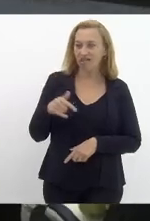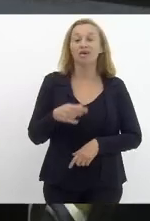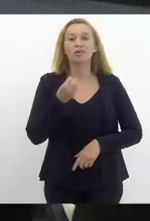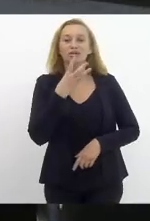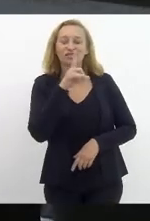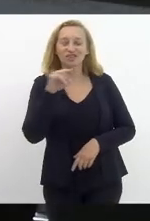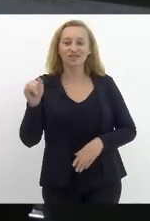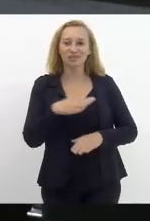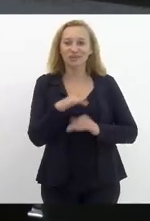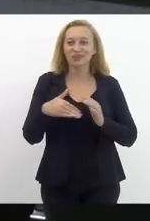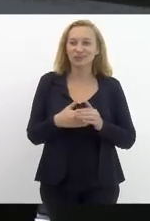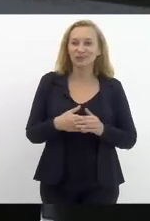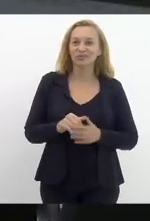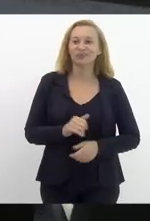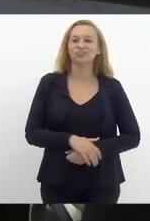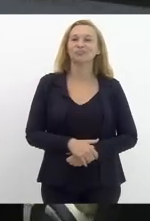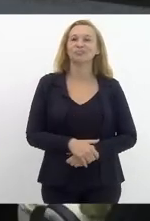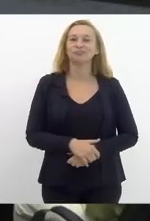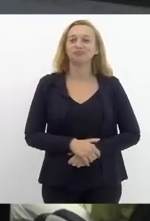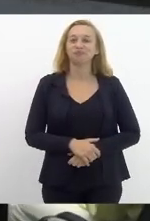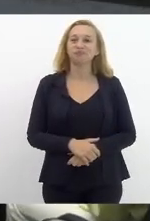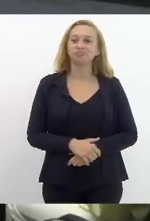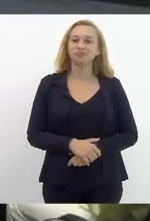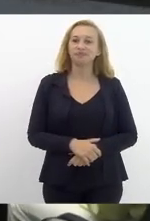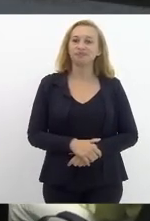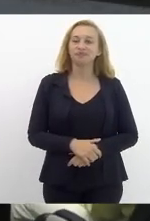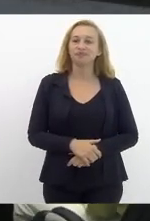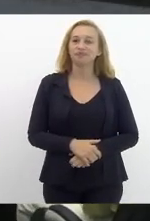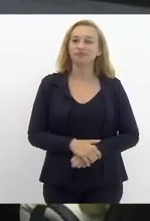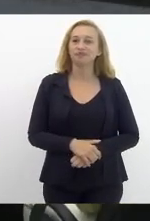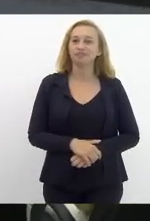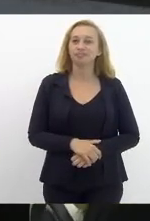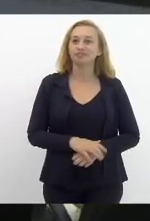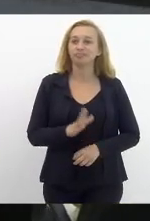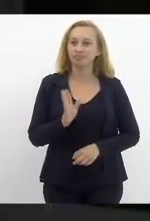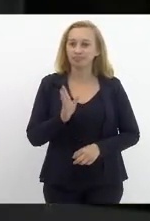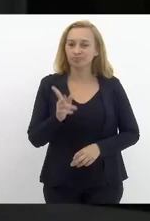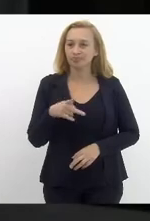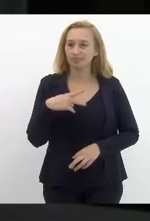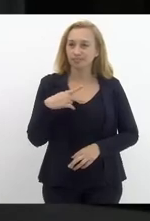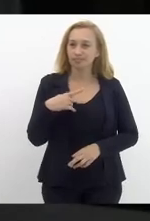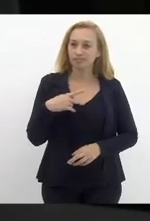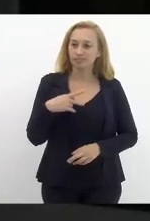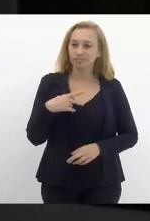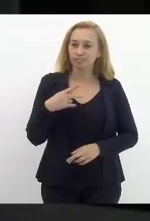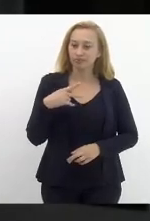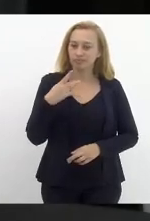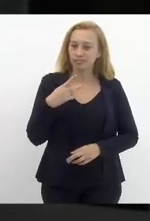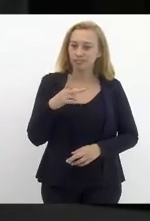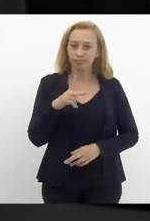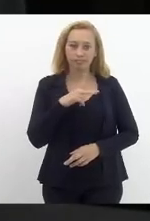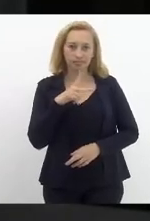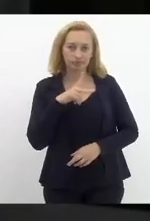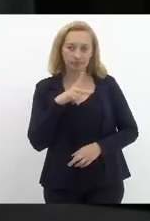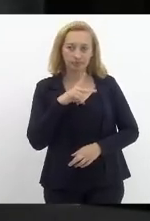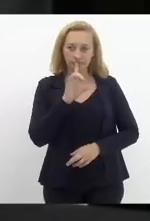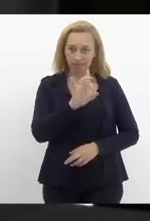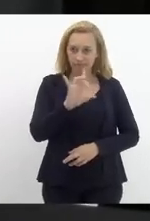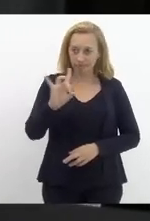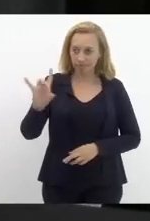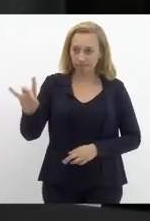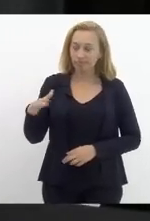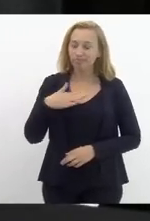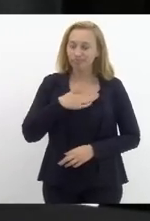todos. Uma vez que as devidas deferências já foram feitas de maneira individual,